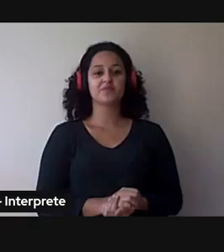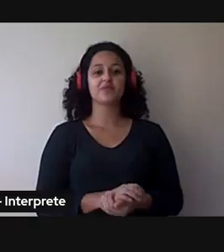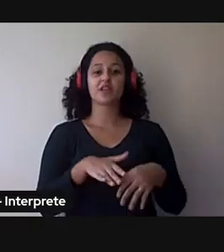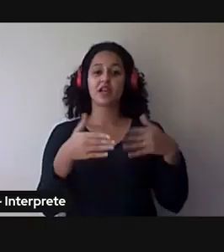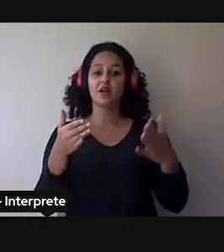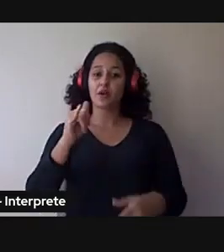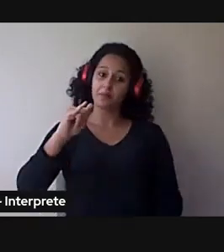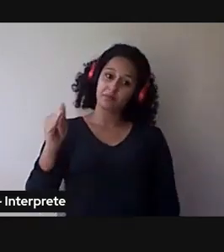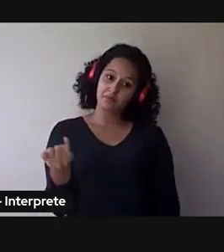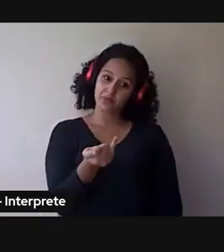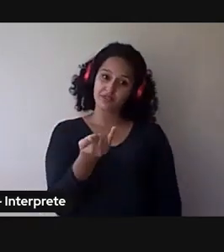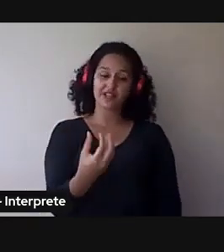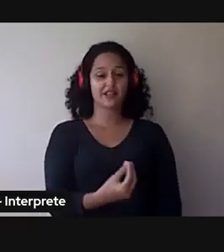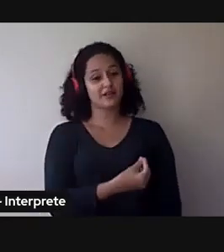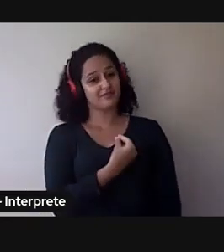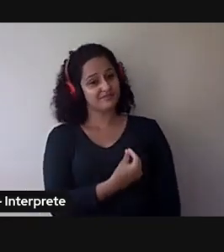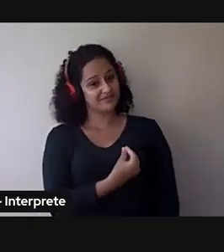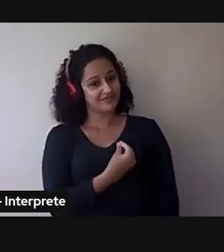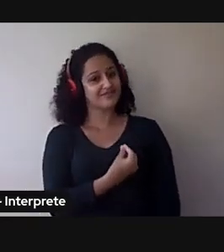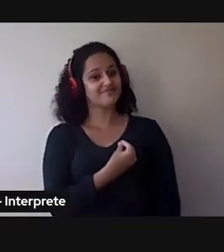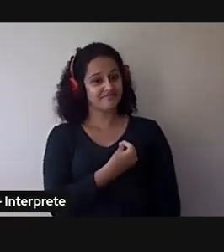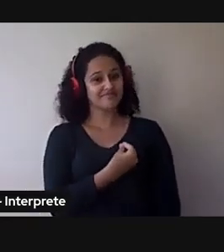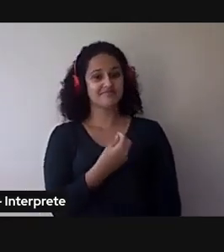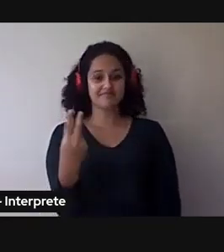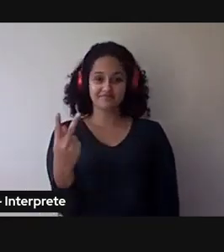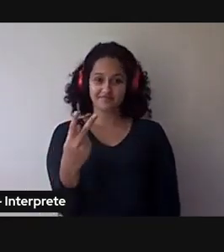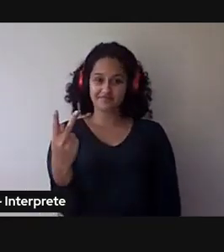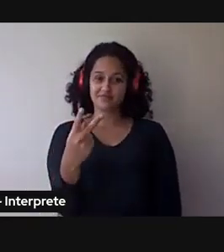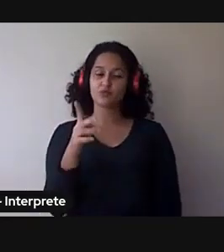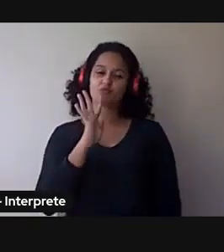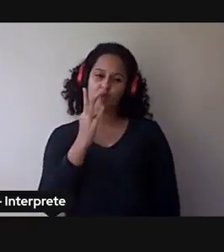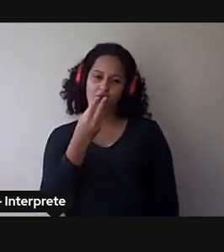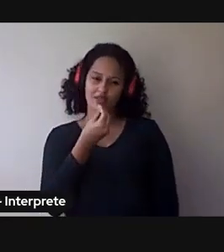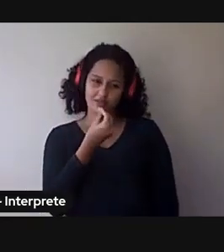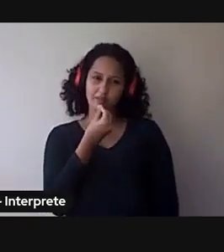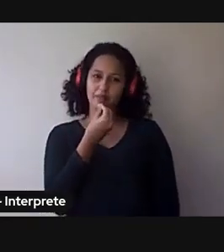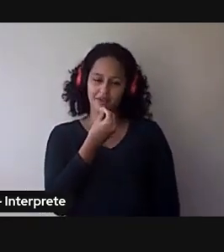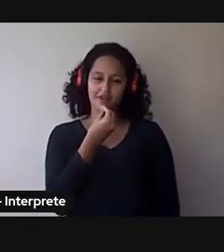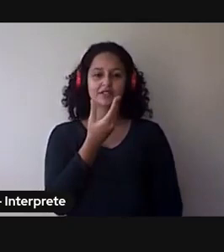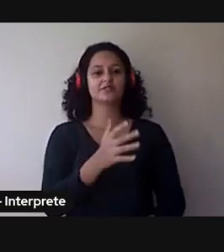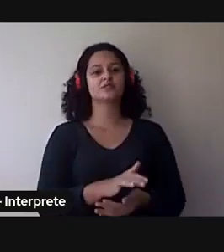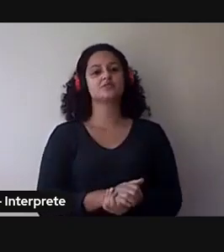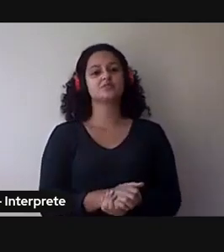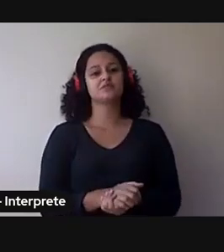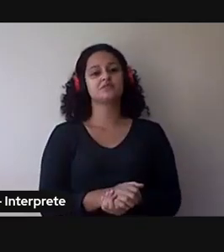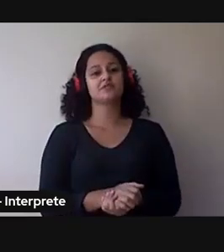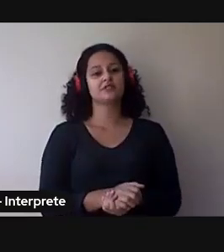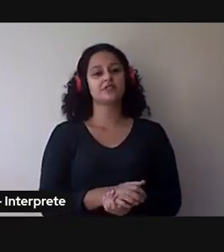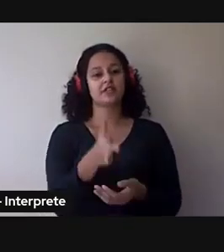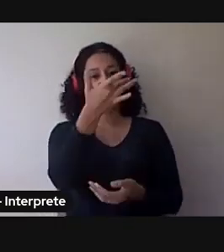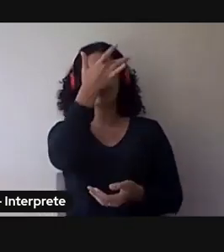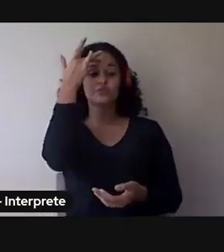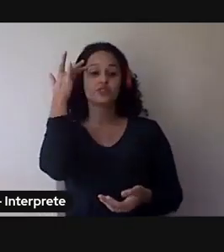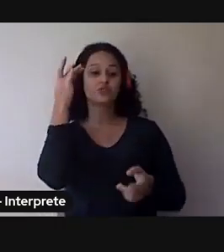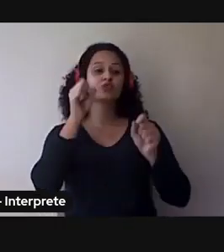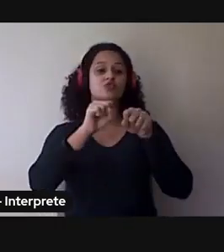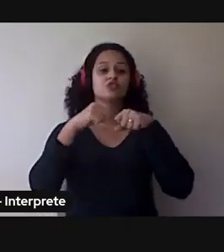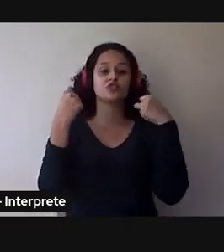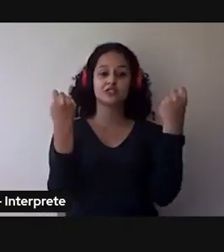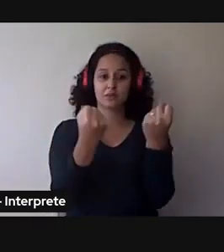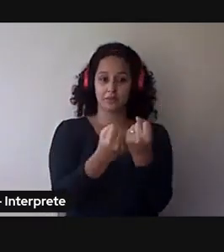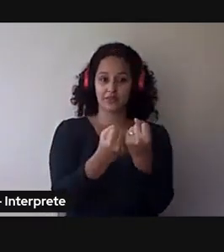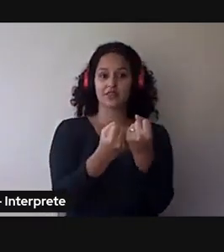aproveitar, né, a presença deles também, os conhecimentos que eles vão trazer. E para o pessoal de seminários D2, que também é